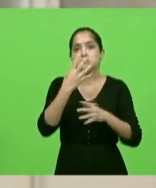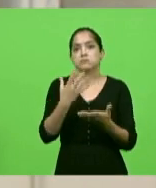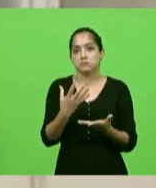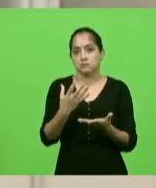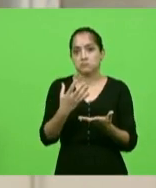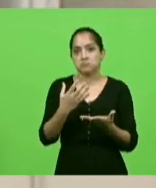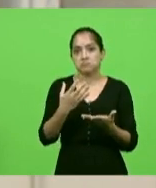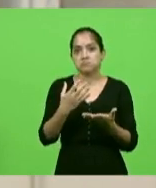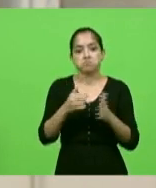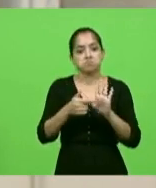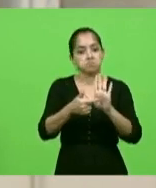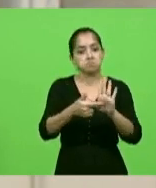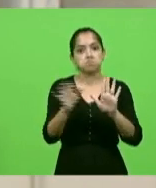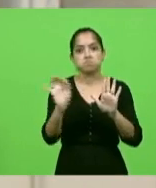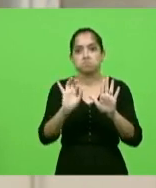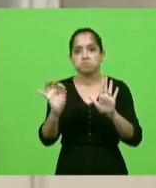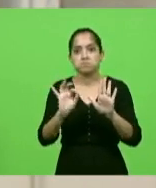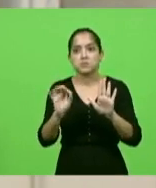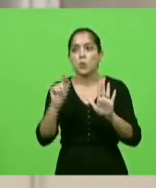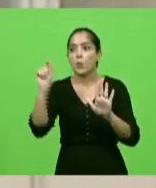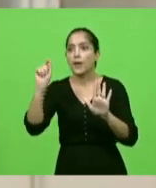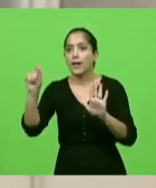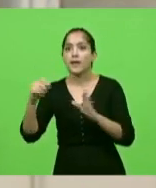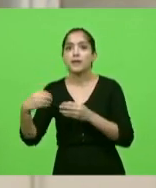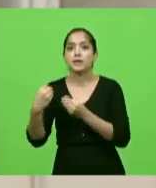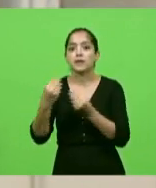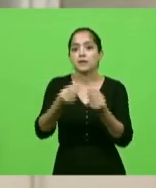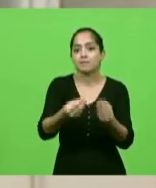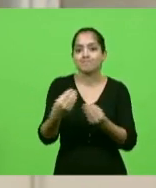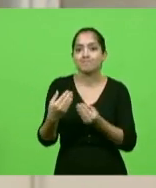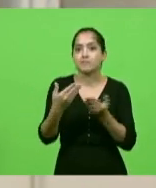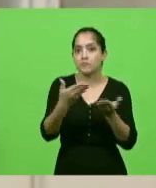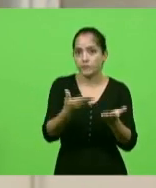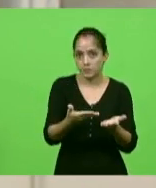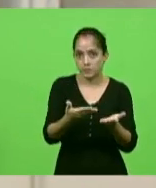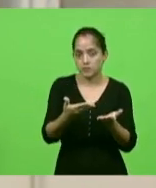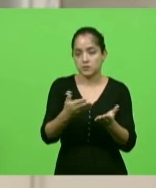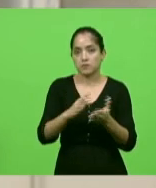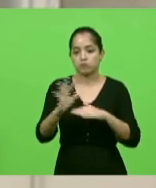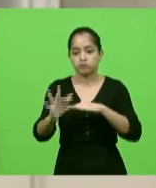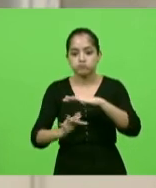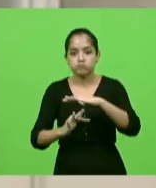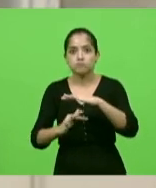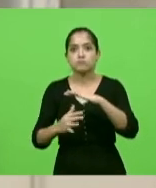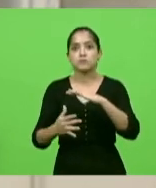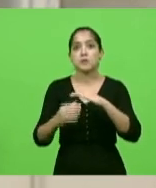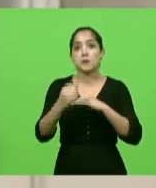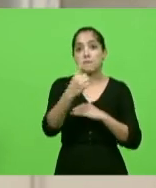vez sem a descrição do fornecedor acompanhado da requisição